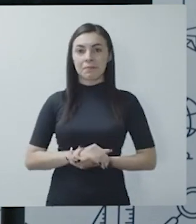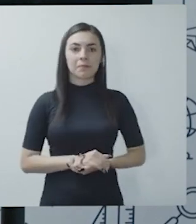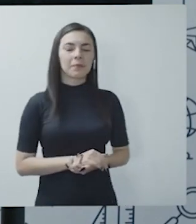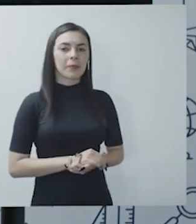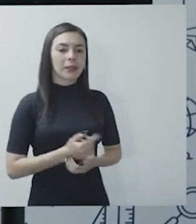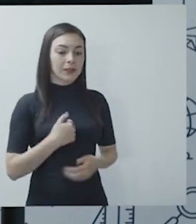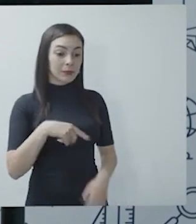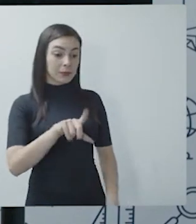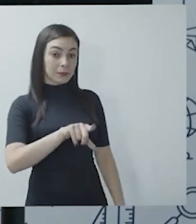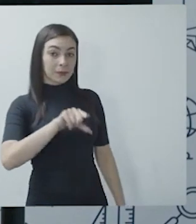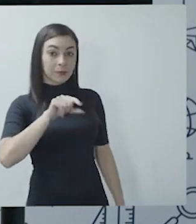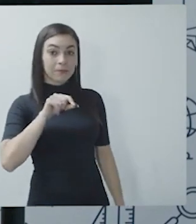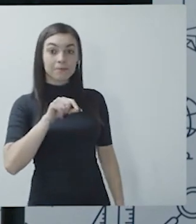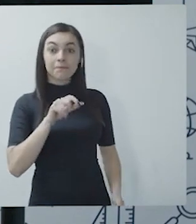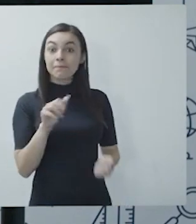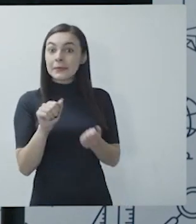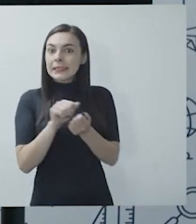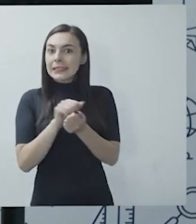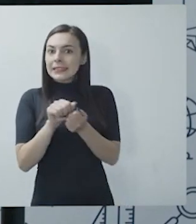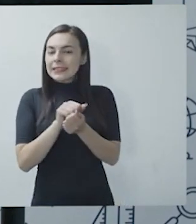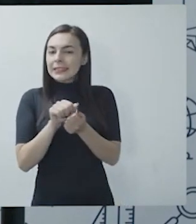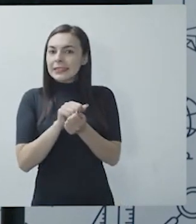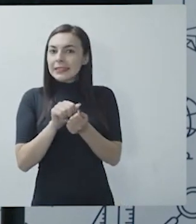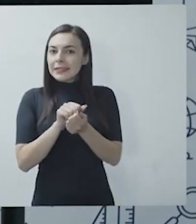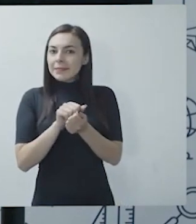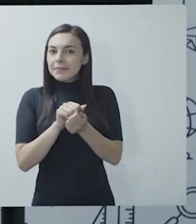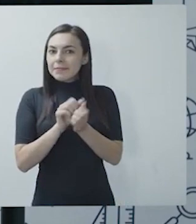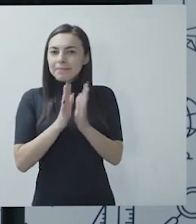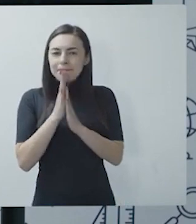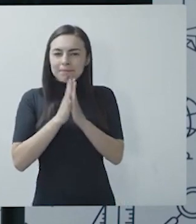aqui. O sabão.